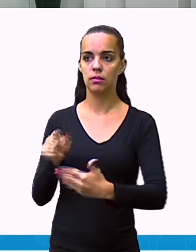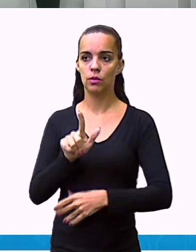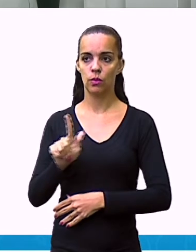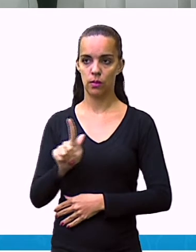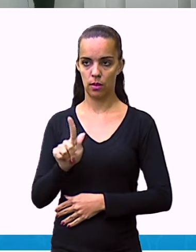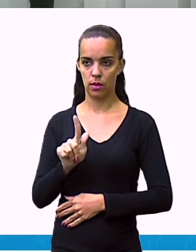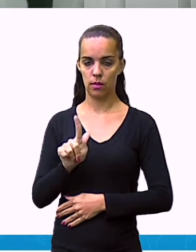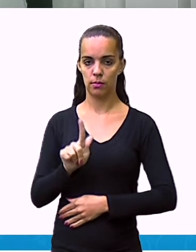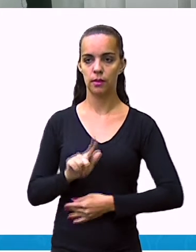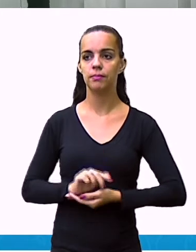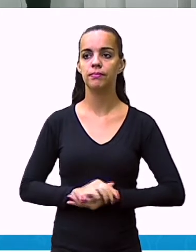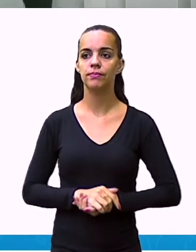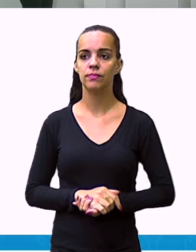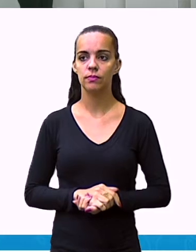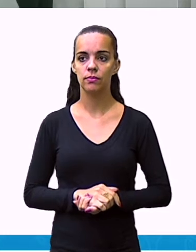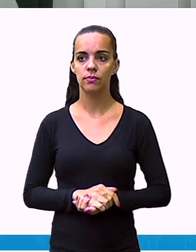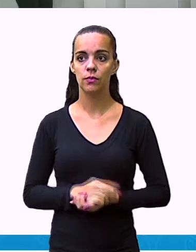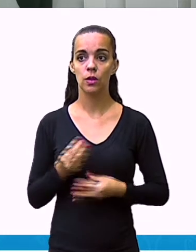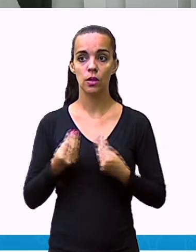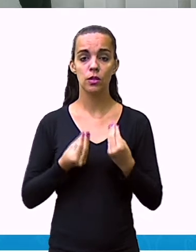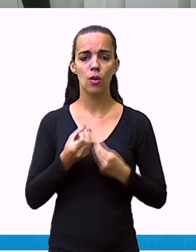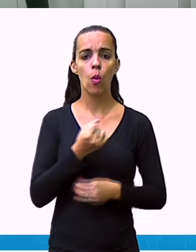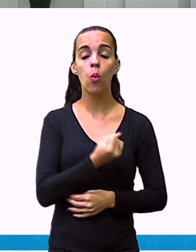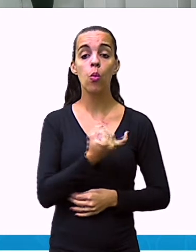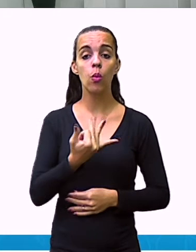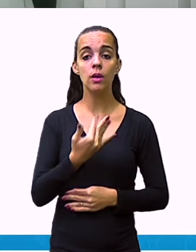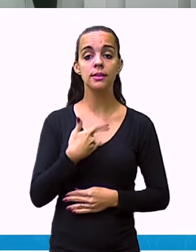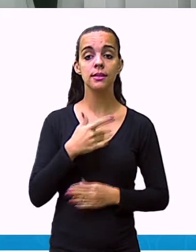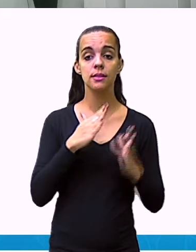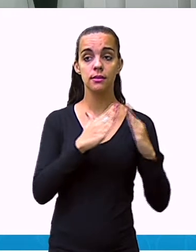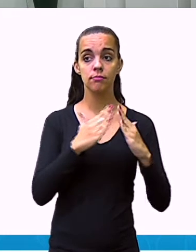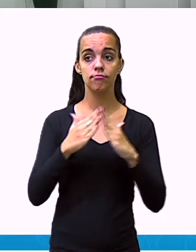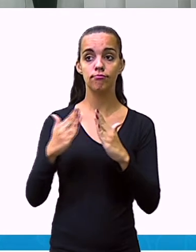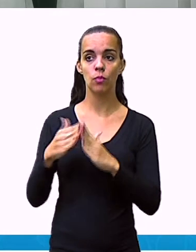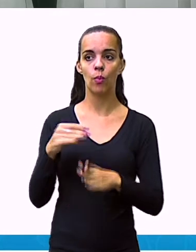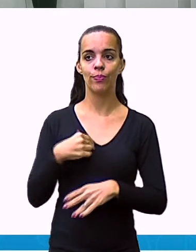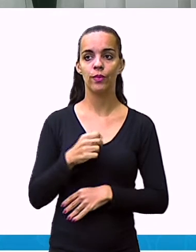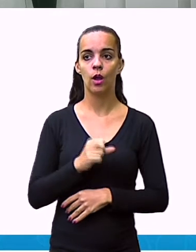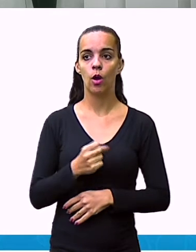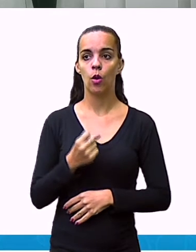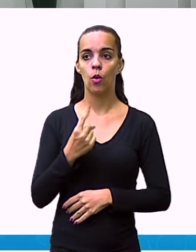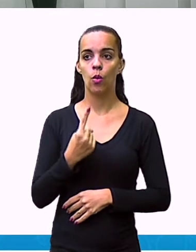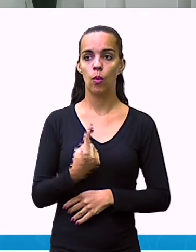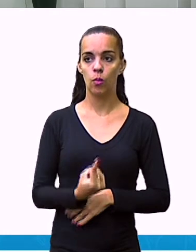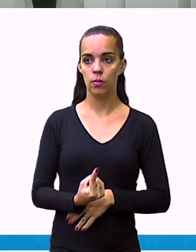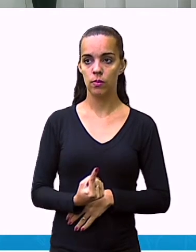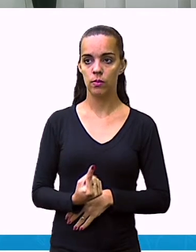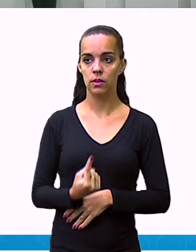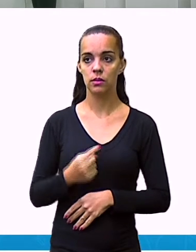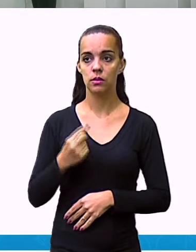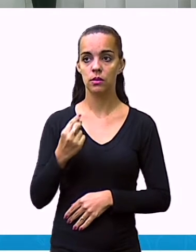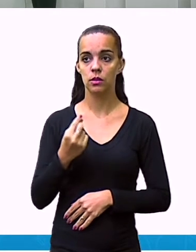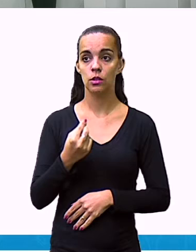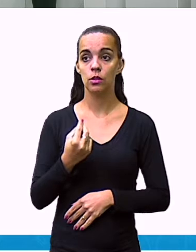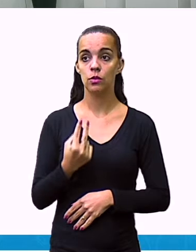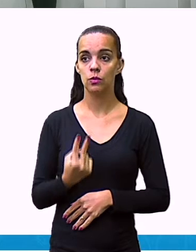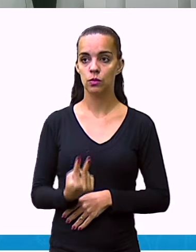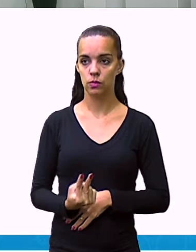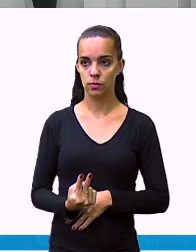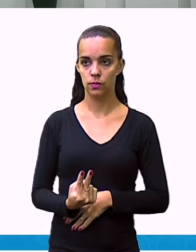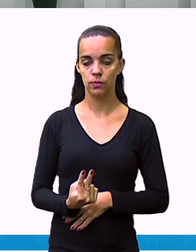gramas eu vou caminhar quantas casas olha para direito Olha uma